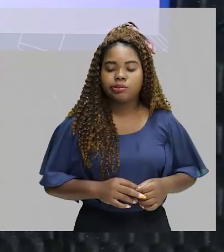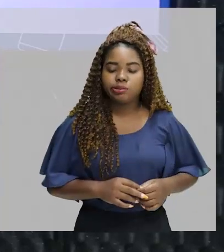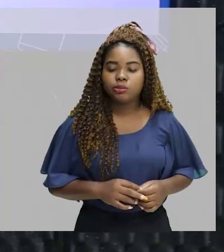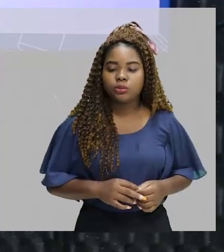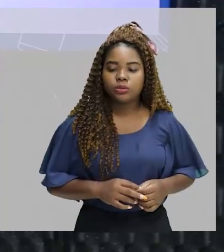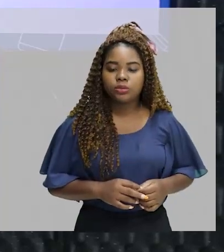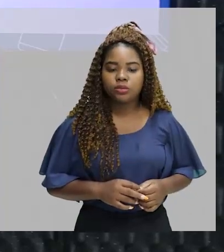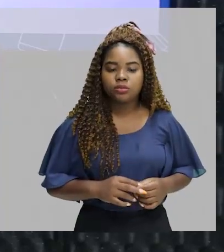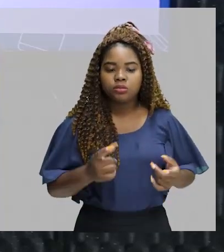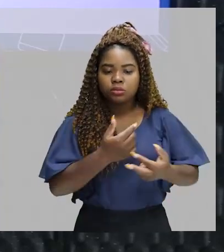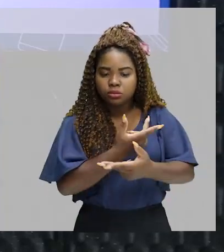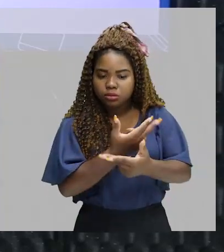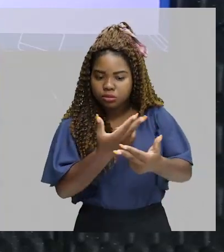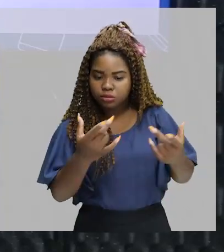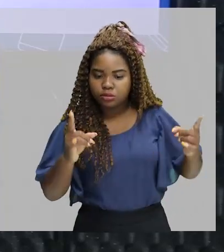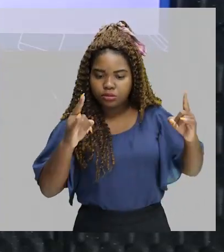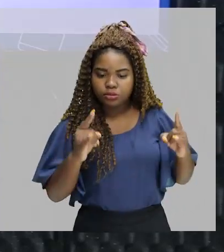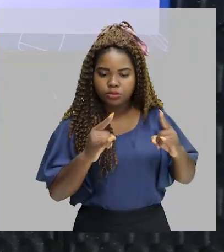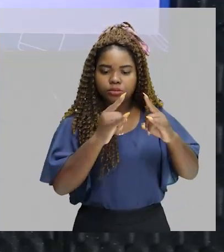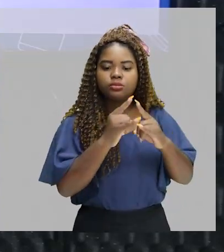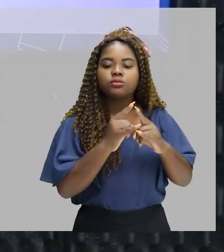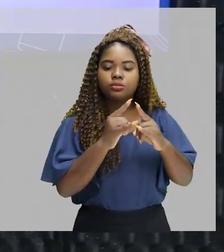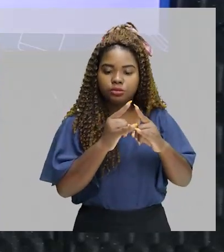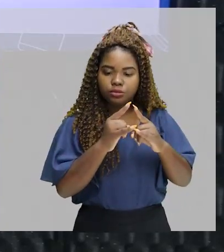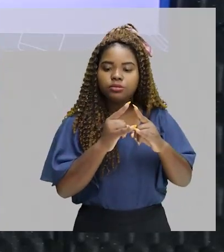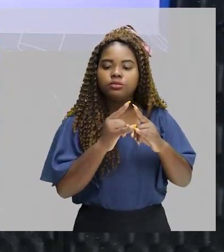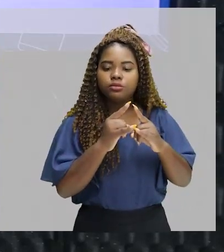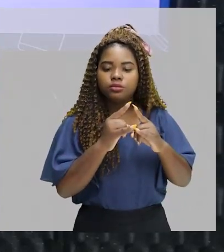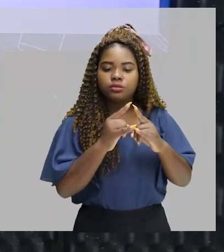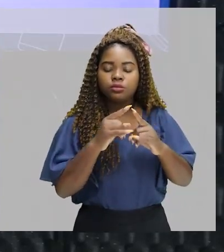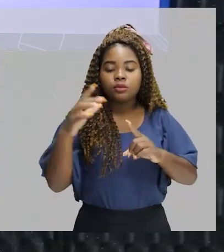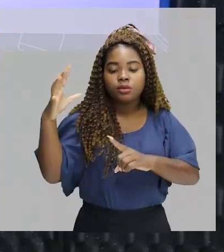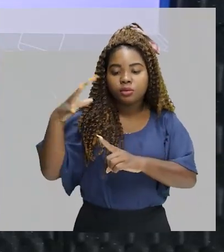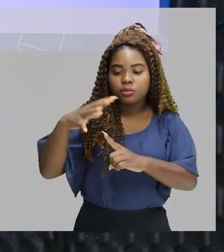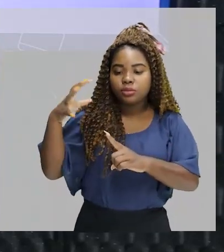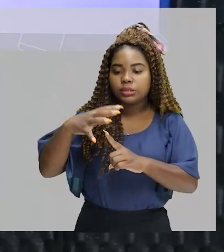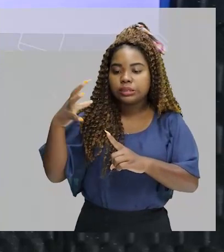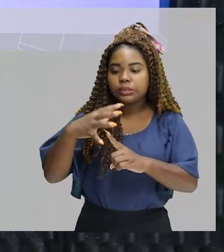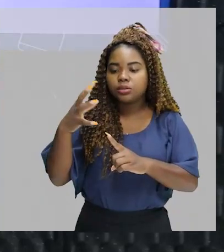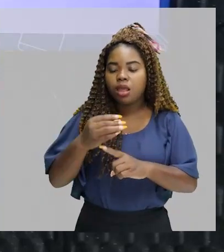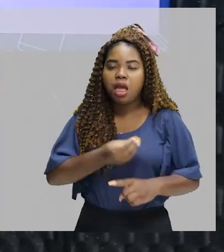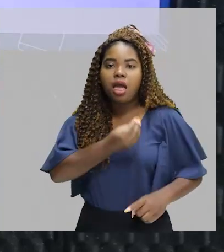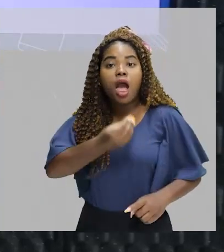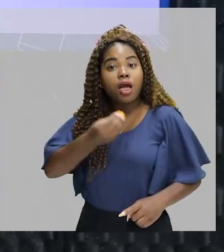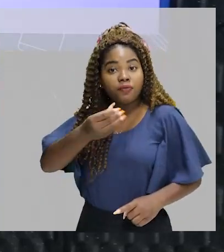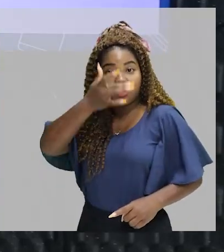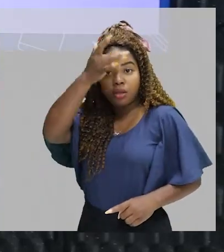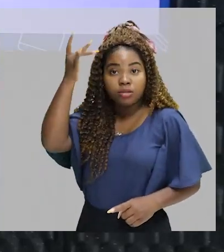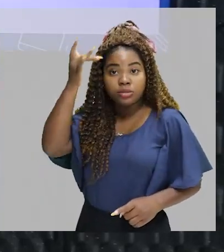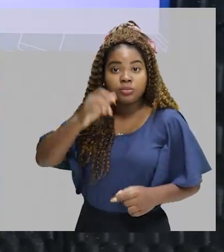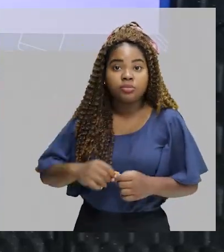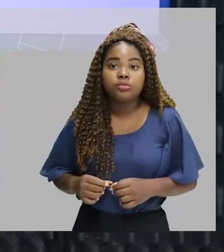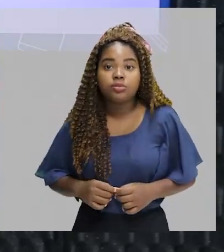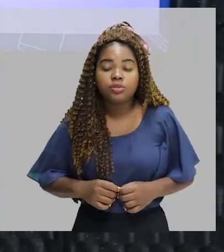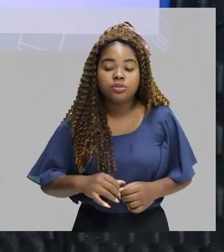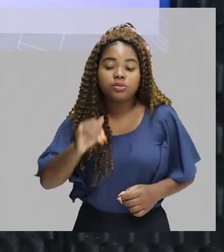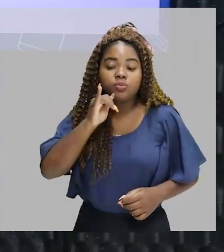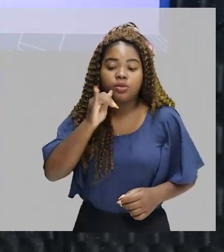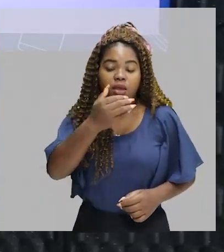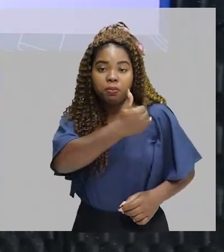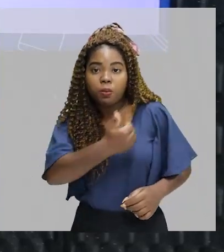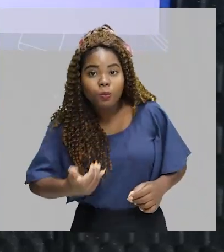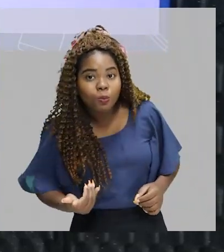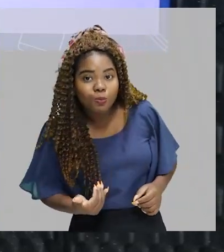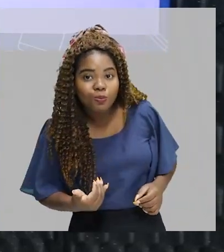de grandes organizações ou instituições com o poder de influenciar a vida dos indivíduos, como, por exemplo,